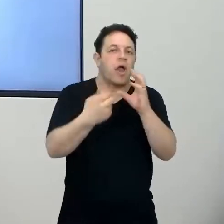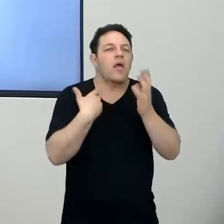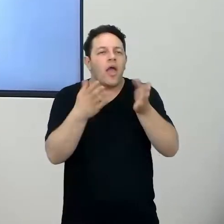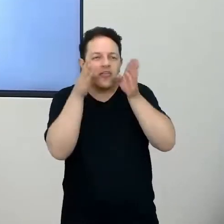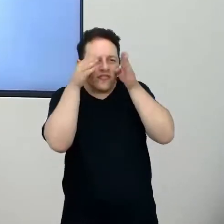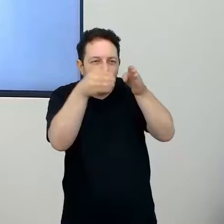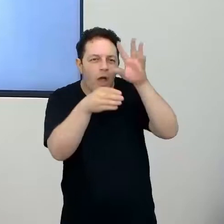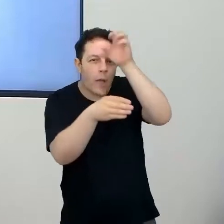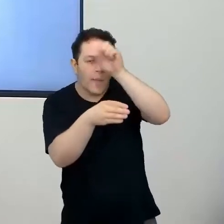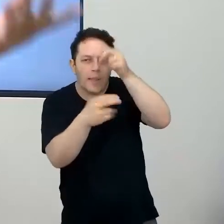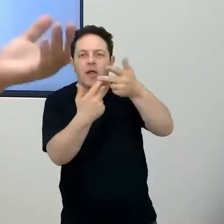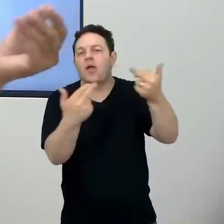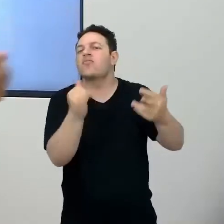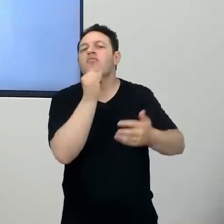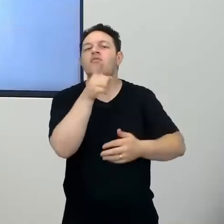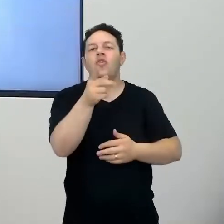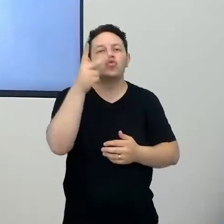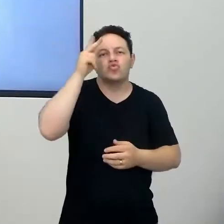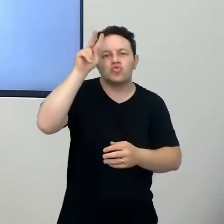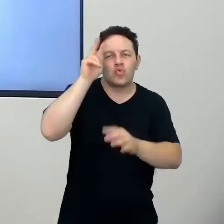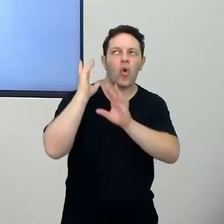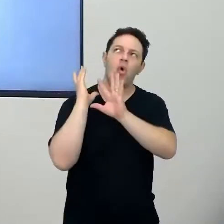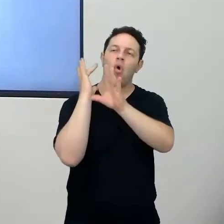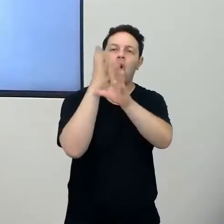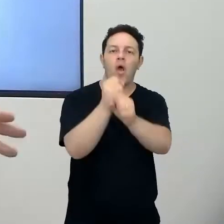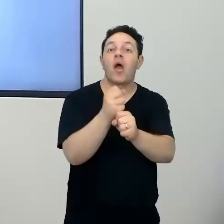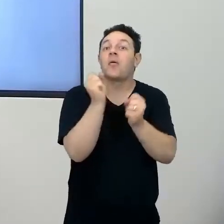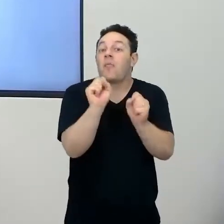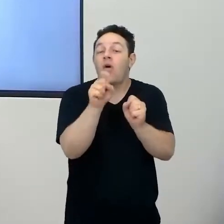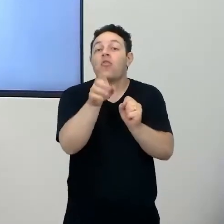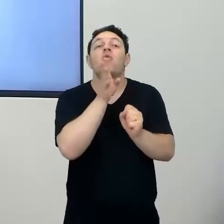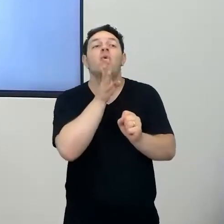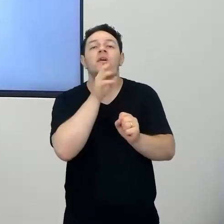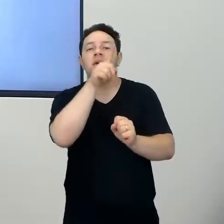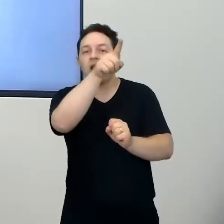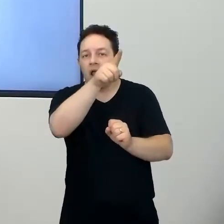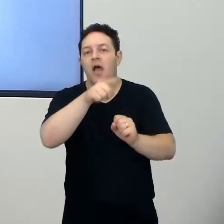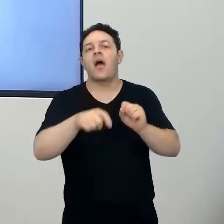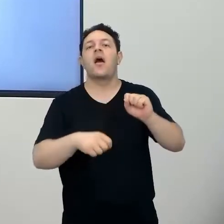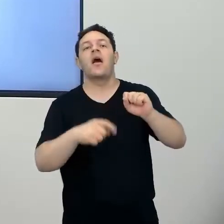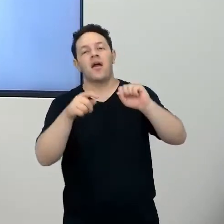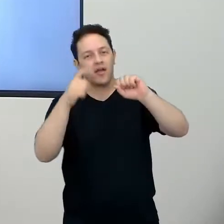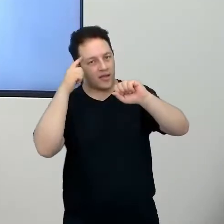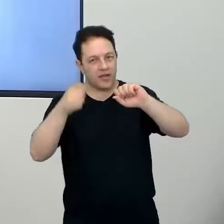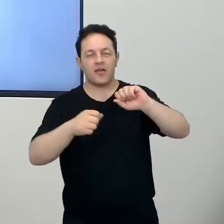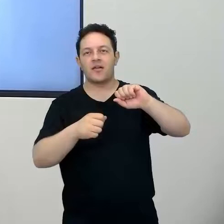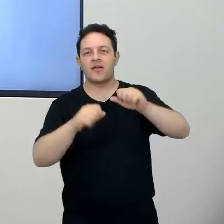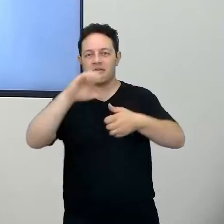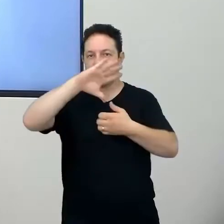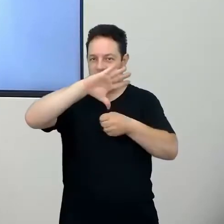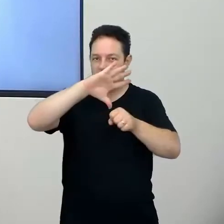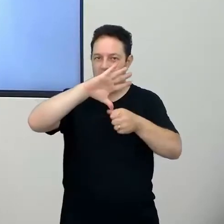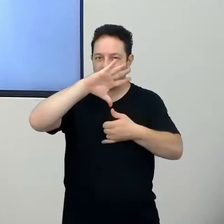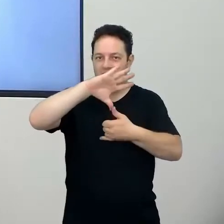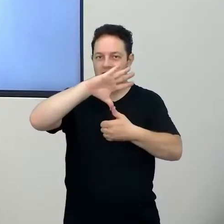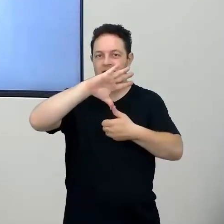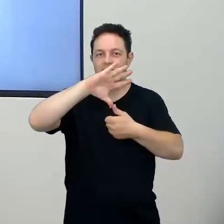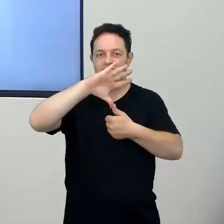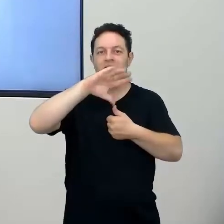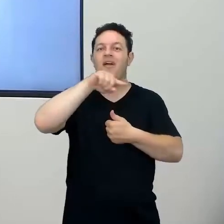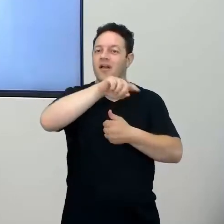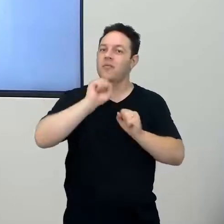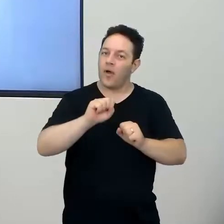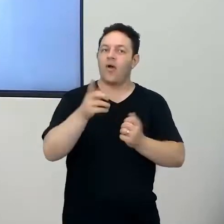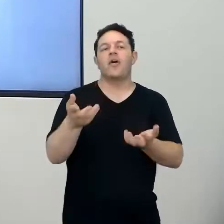exemplo, se você vai fazer história, conhecer, por exemplo, a América do Sul, pode ser uma coisa muito legal também. Mas para que esse empreendimento dê certo,